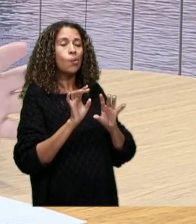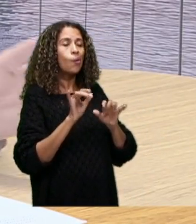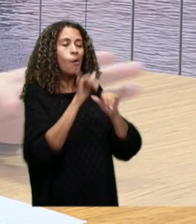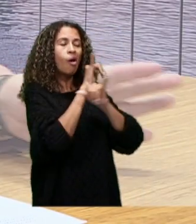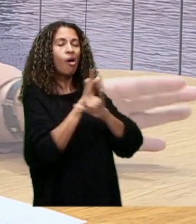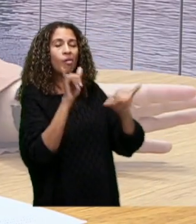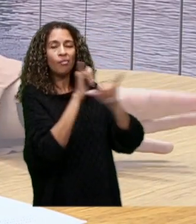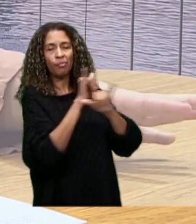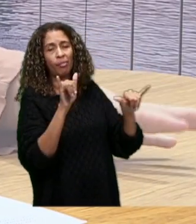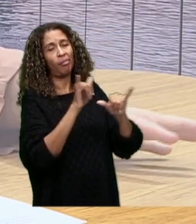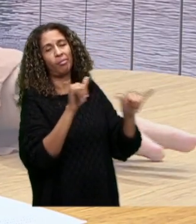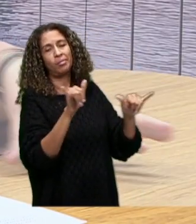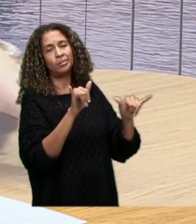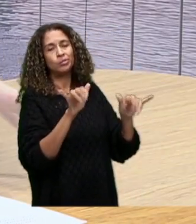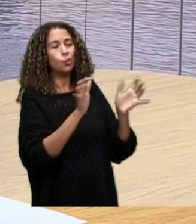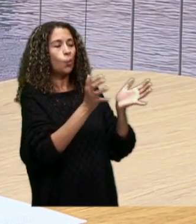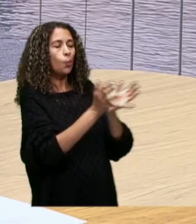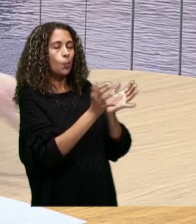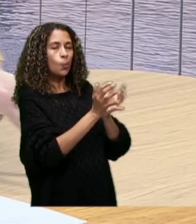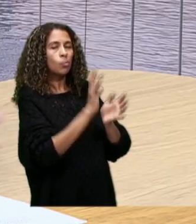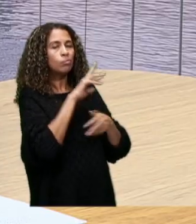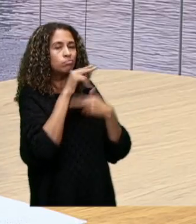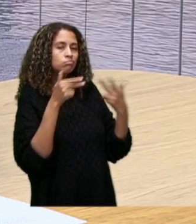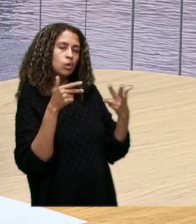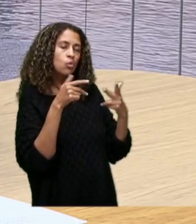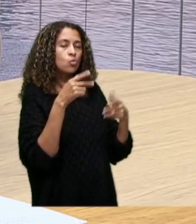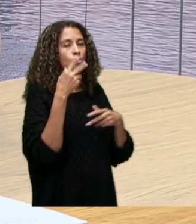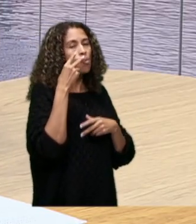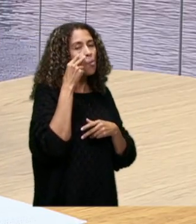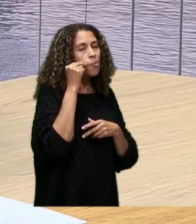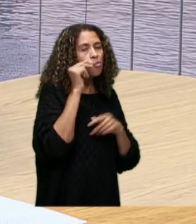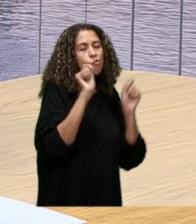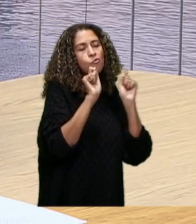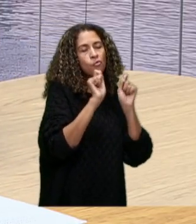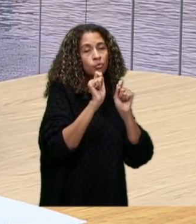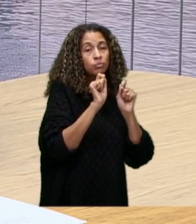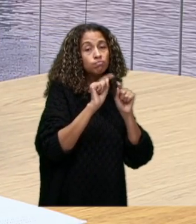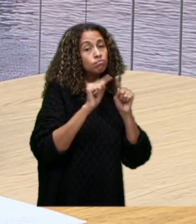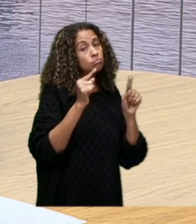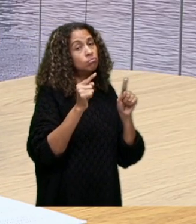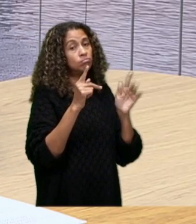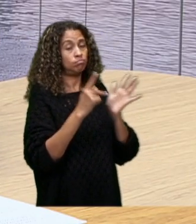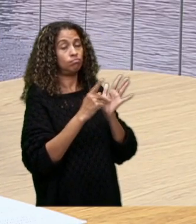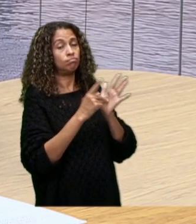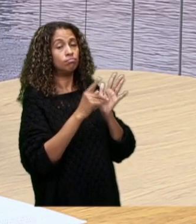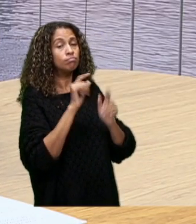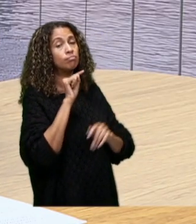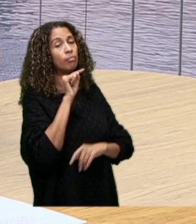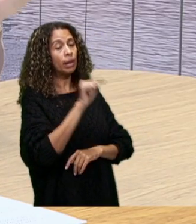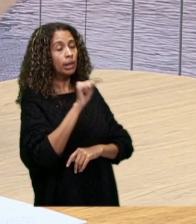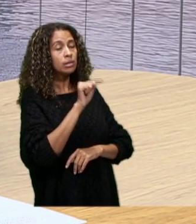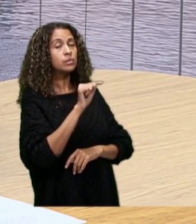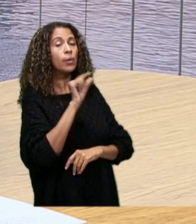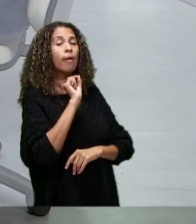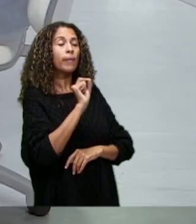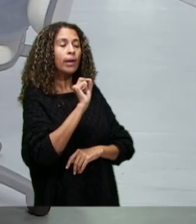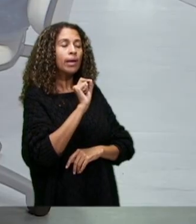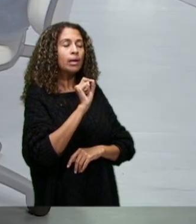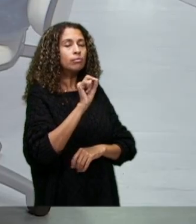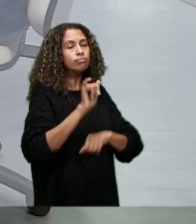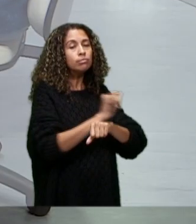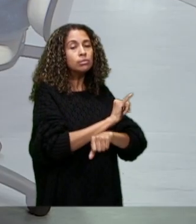marketing, um grupo de animais mais fofinhos do que os outros. Mas, na verdade, tudo isso são portas, janelas que se